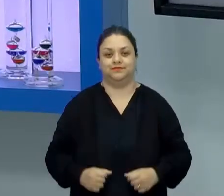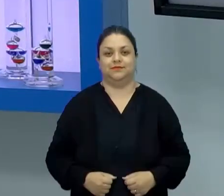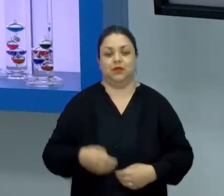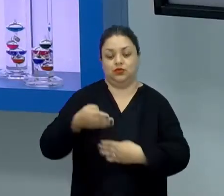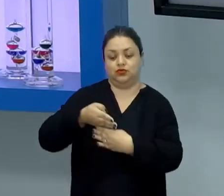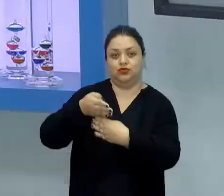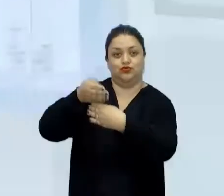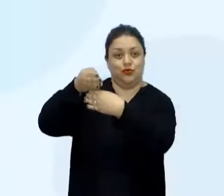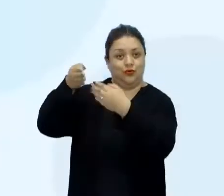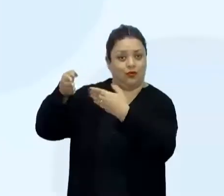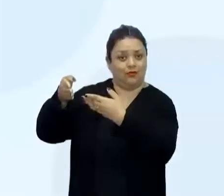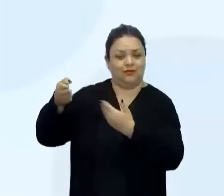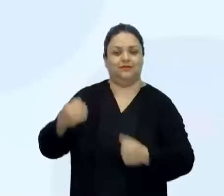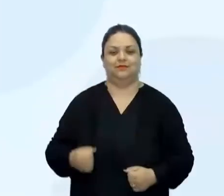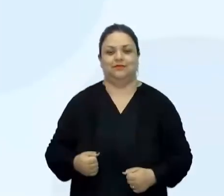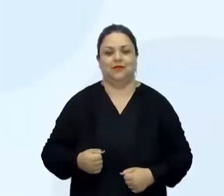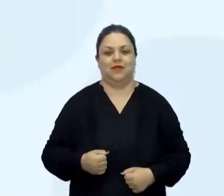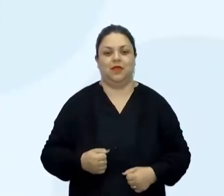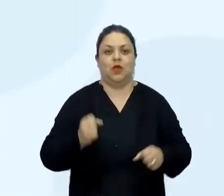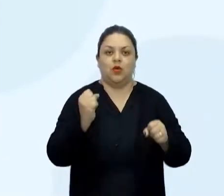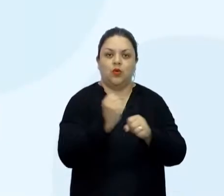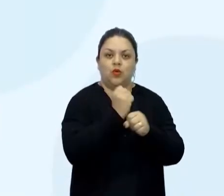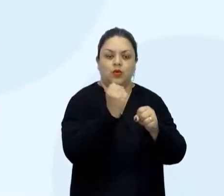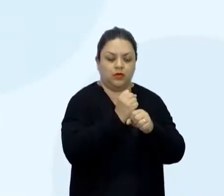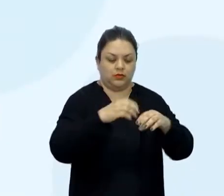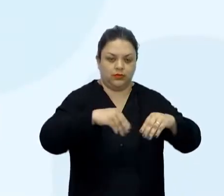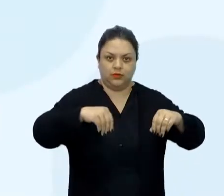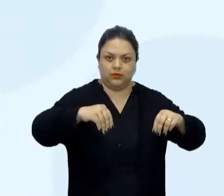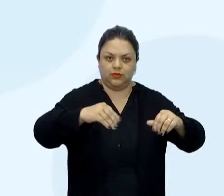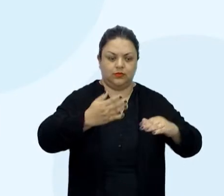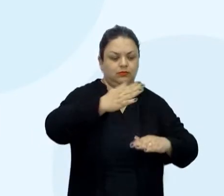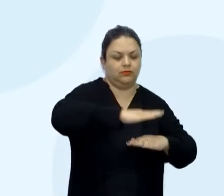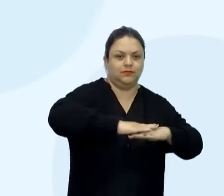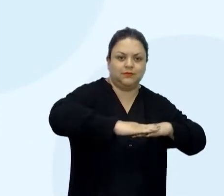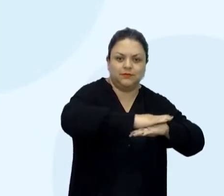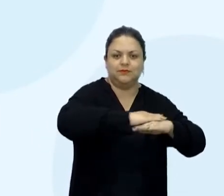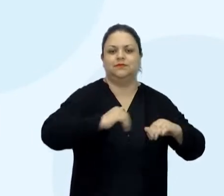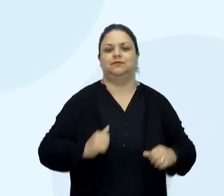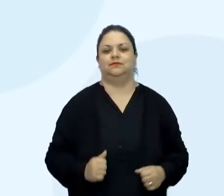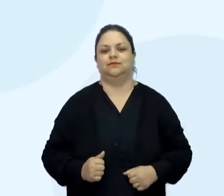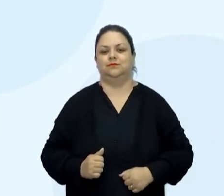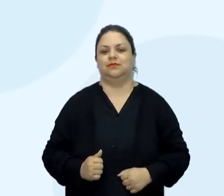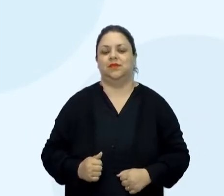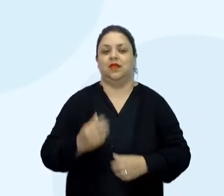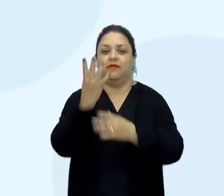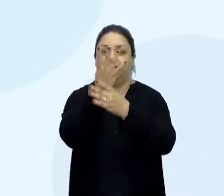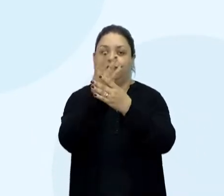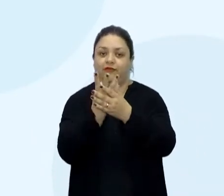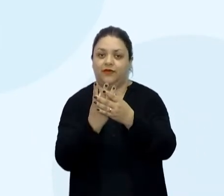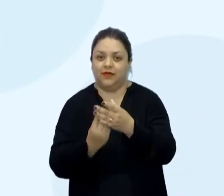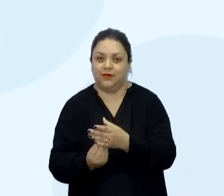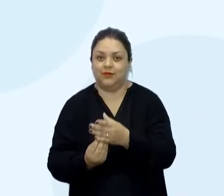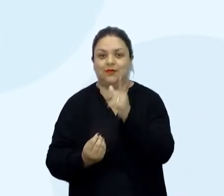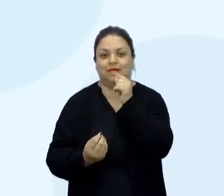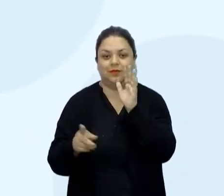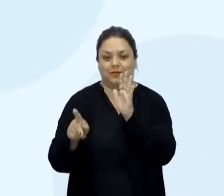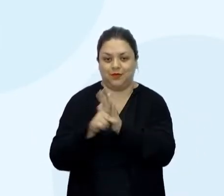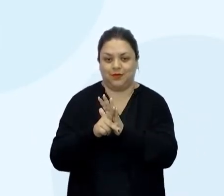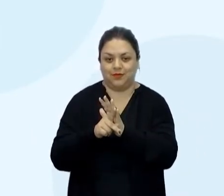no concreto, no isopor, nos potes de barro, nos fios de água, pedra pome, no carvão, no